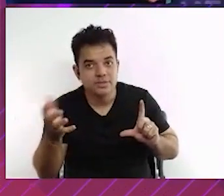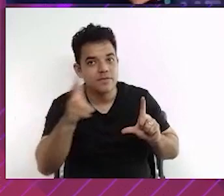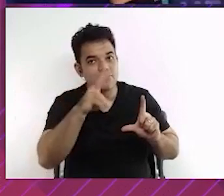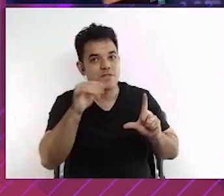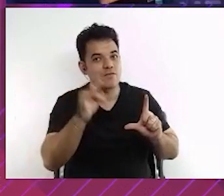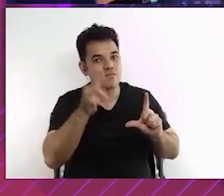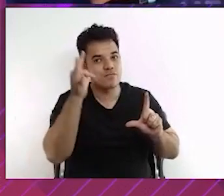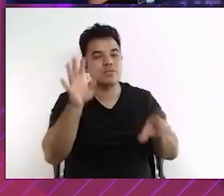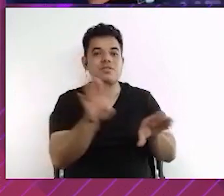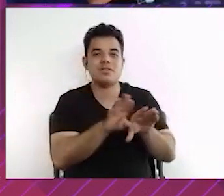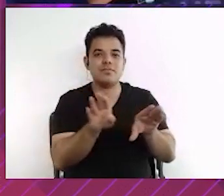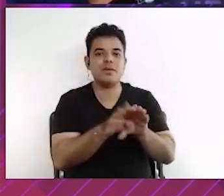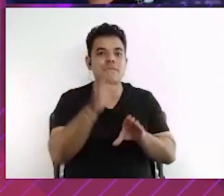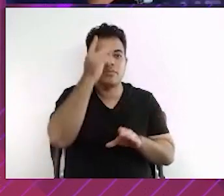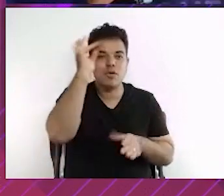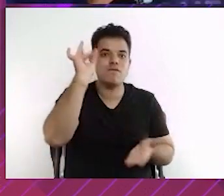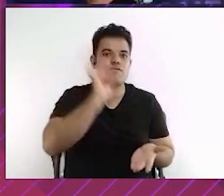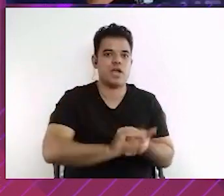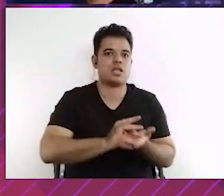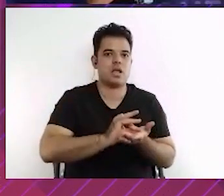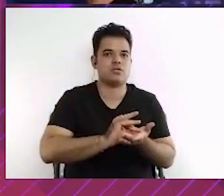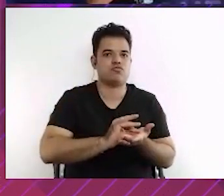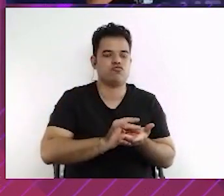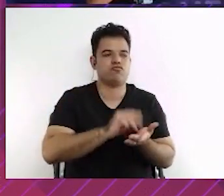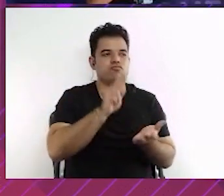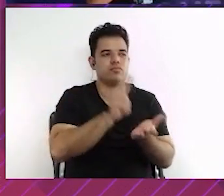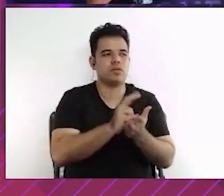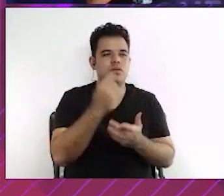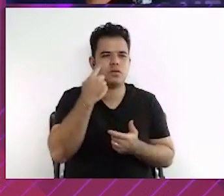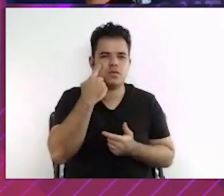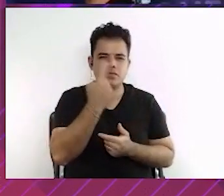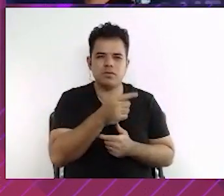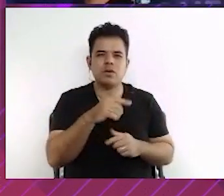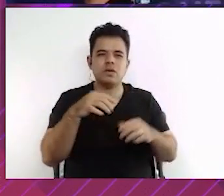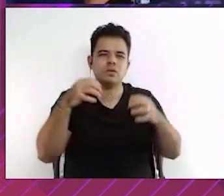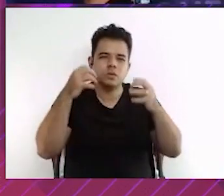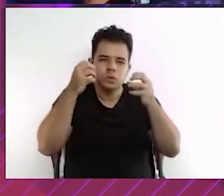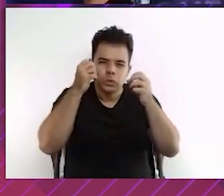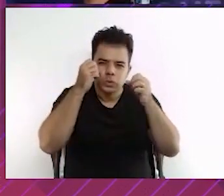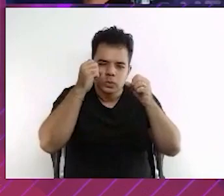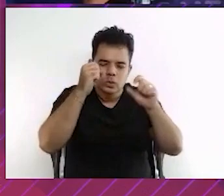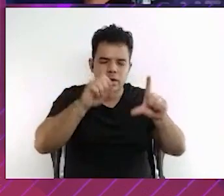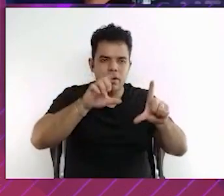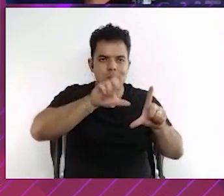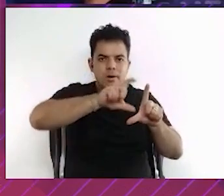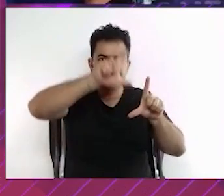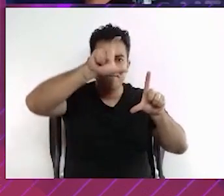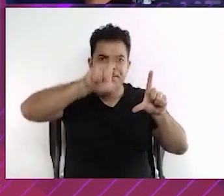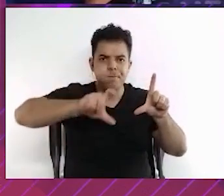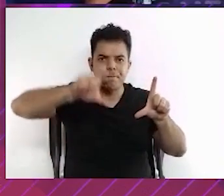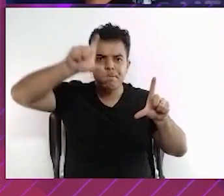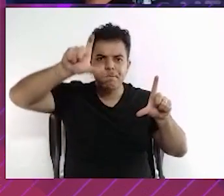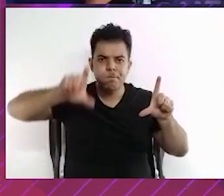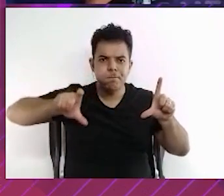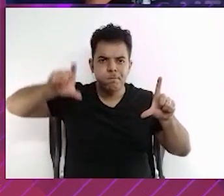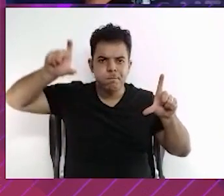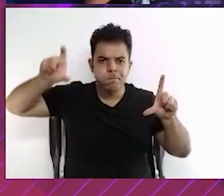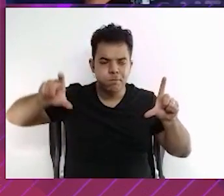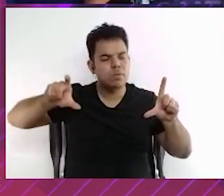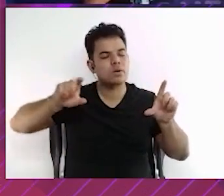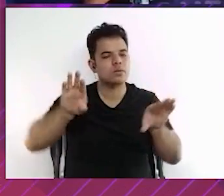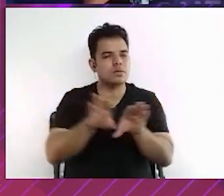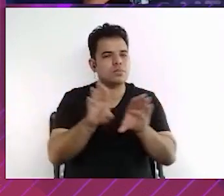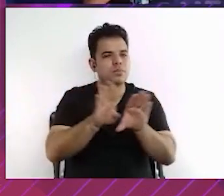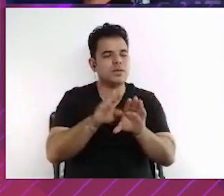dias. Essa sombra mais escura é, na verdade, o intervalo de confiança, que é uma coisa que o Sorimax também